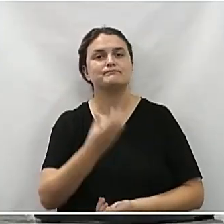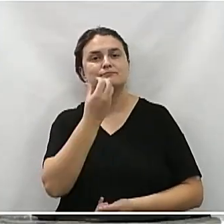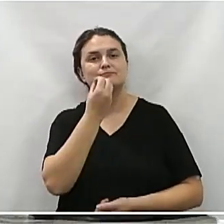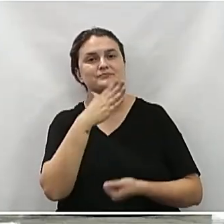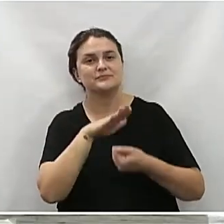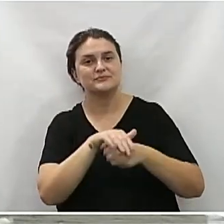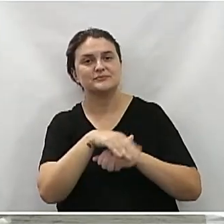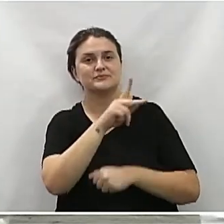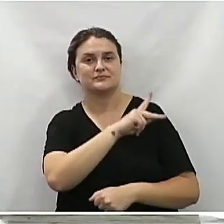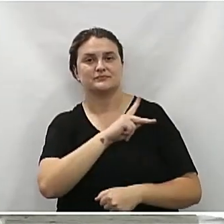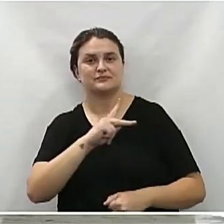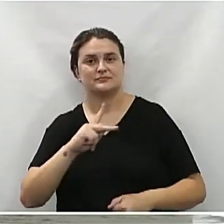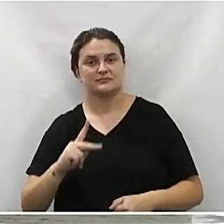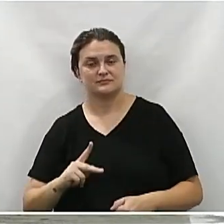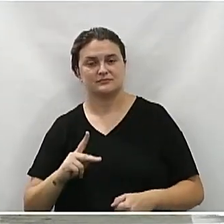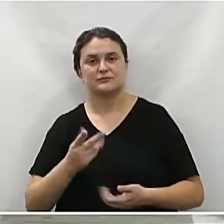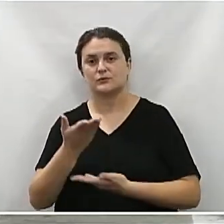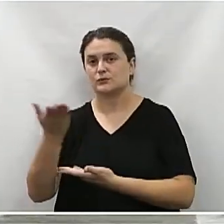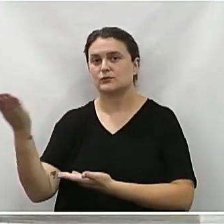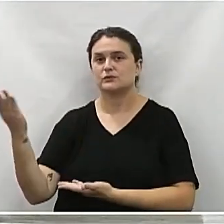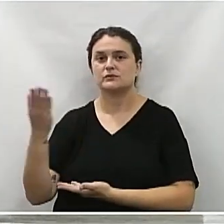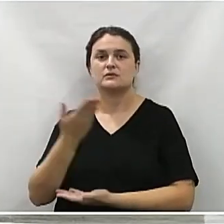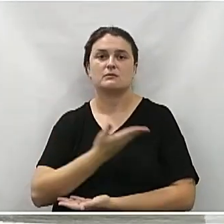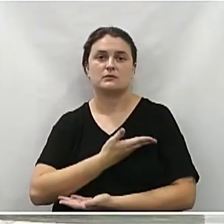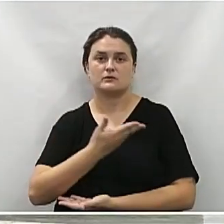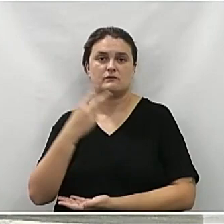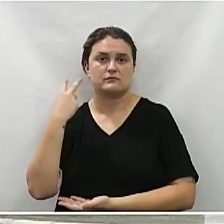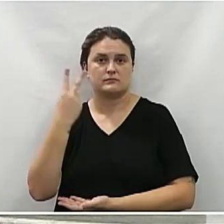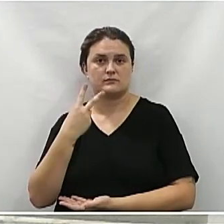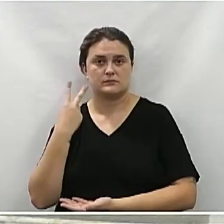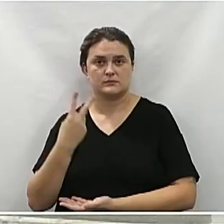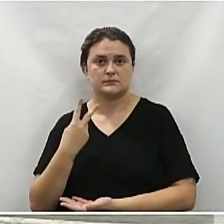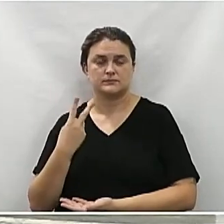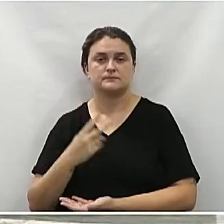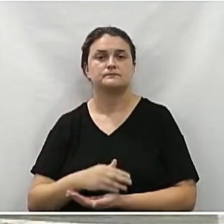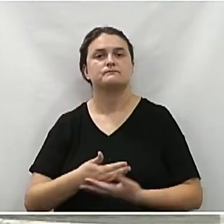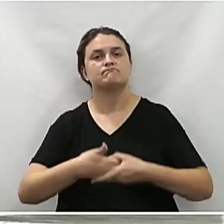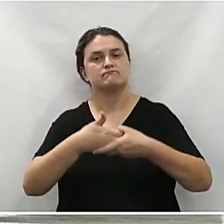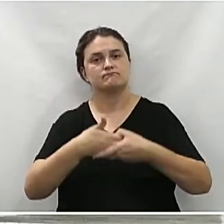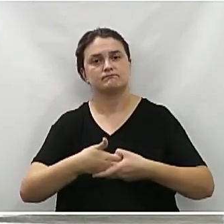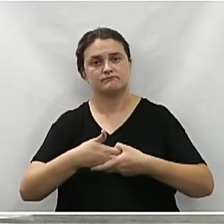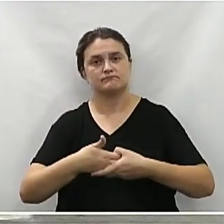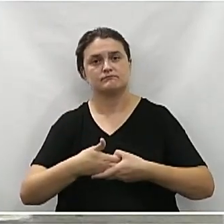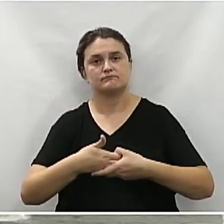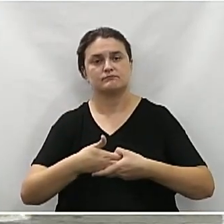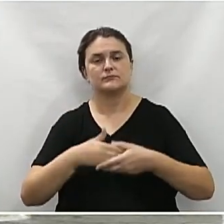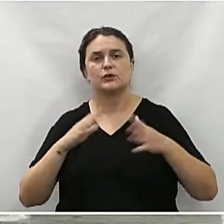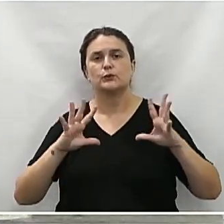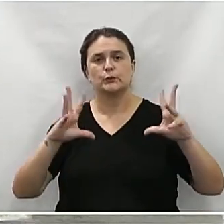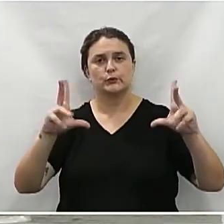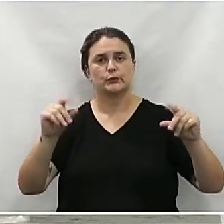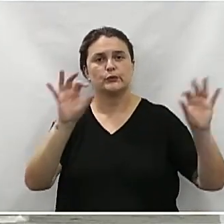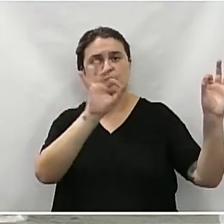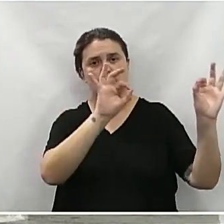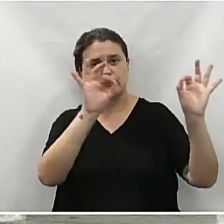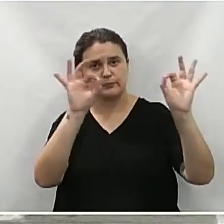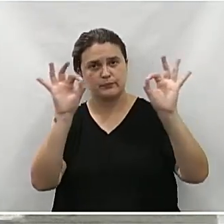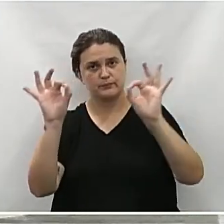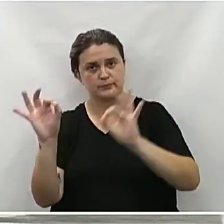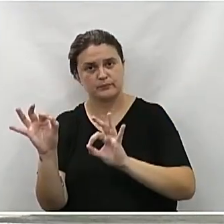Boa noite, senhor presidente, demais colegas vereadores. Cumprimentar aqui também todos que estão nos